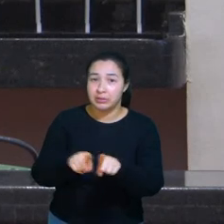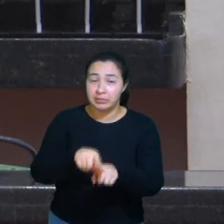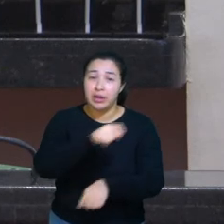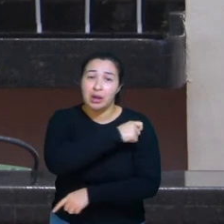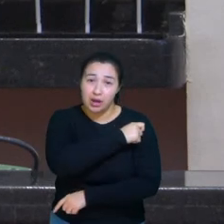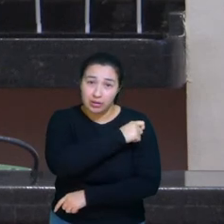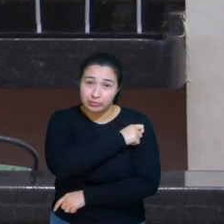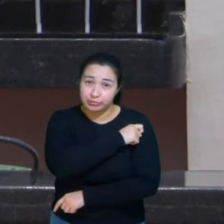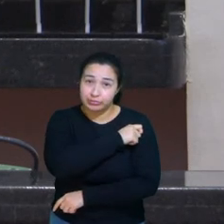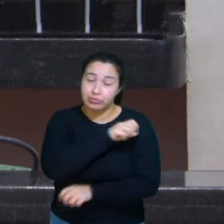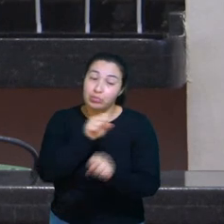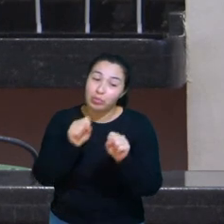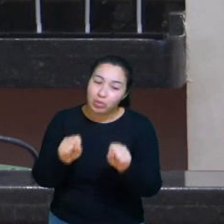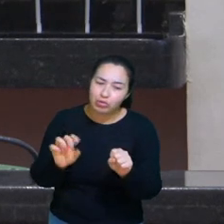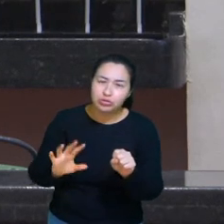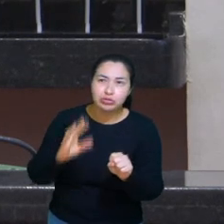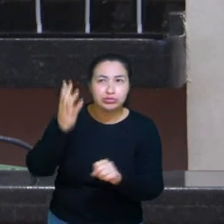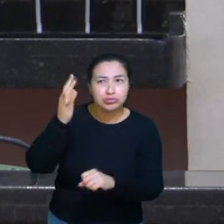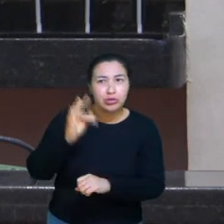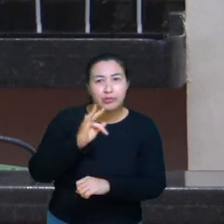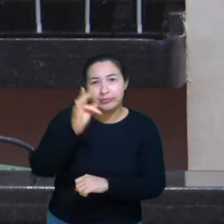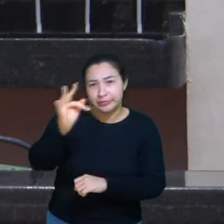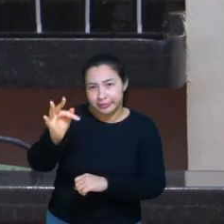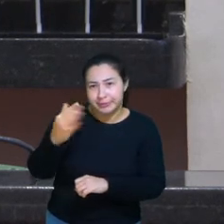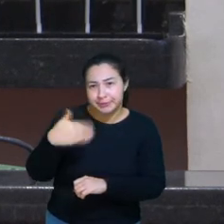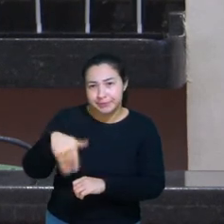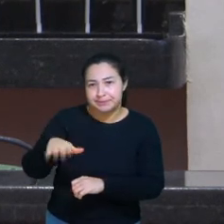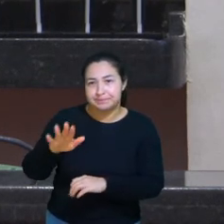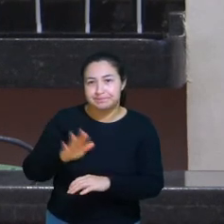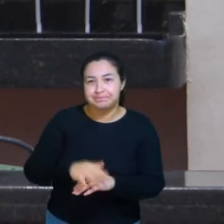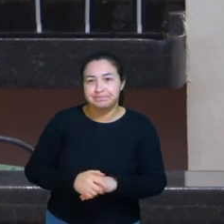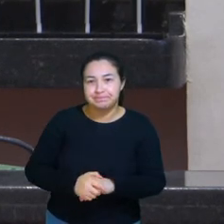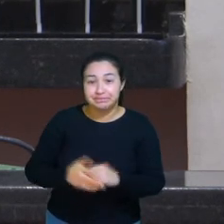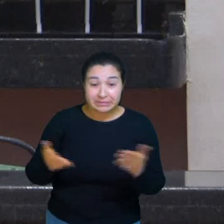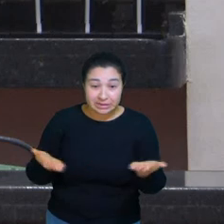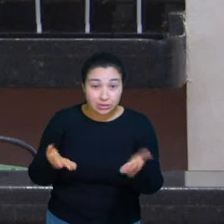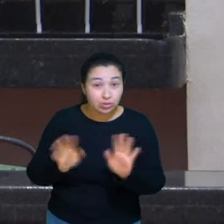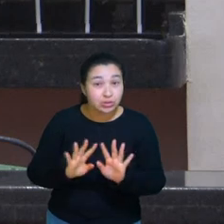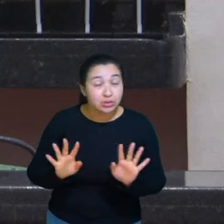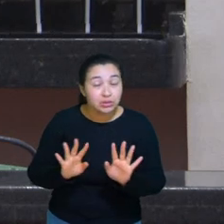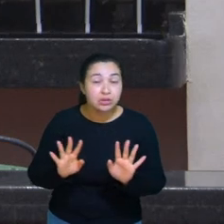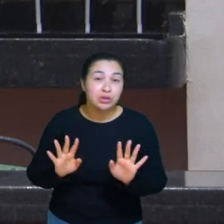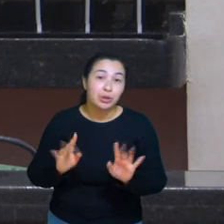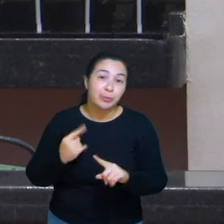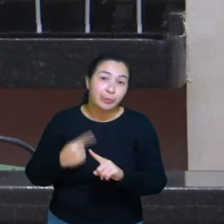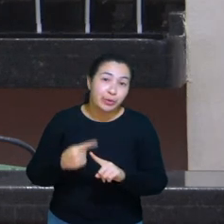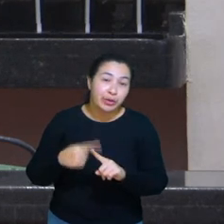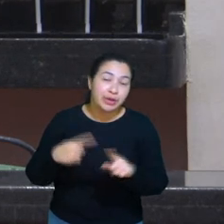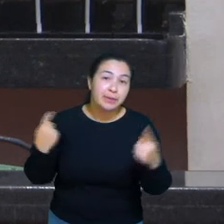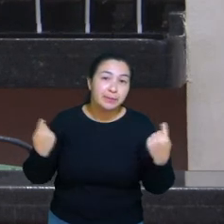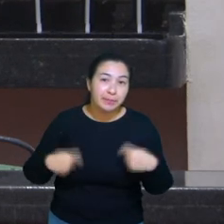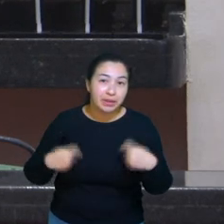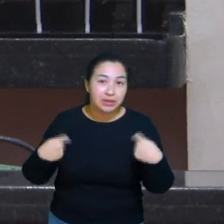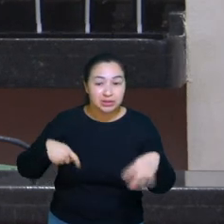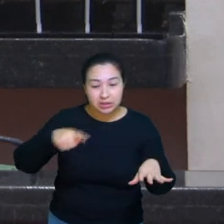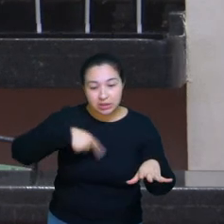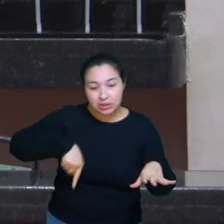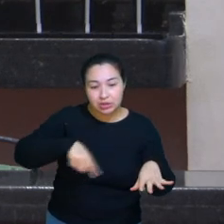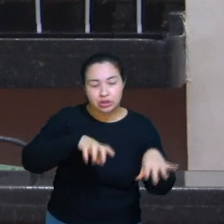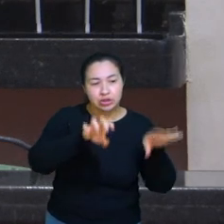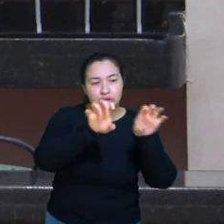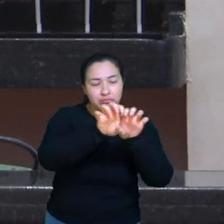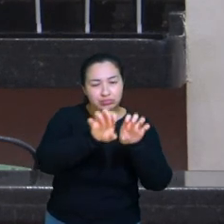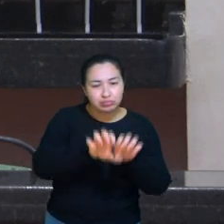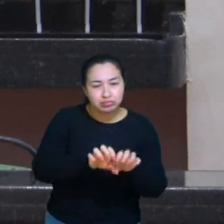possa acontecer num momento mais adiante não agora ainda porque a gente precisa também eh estruturar